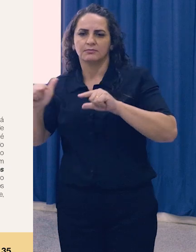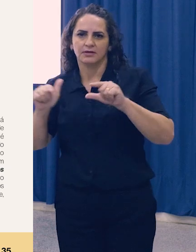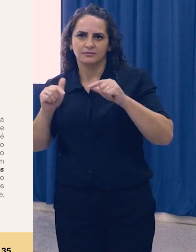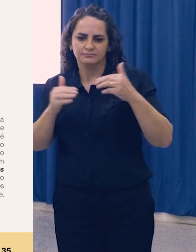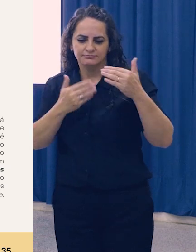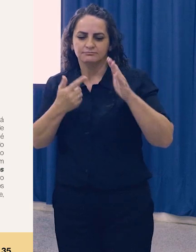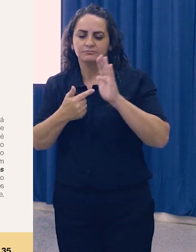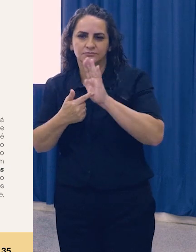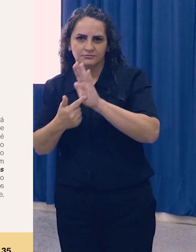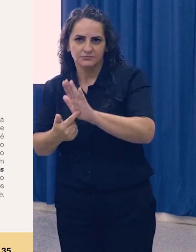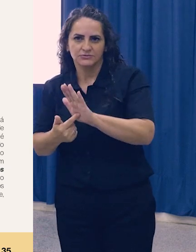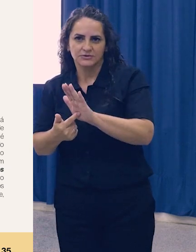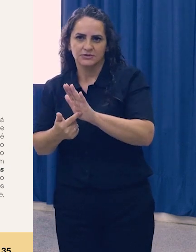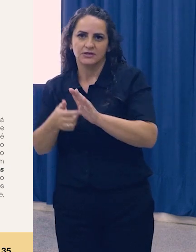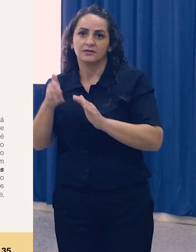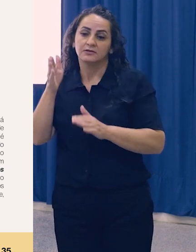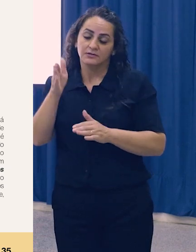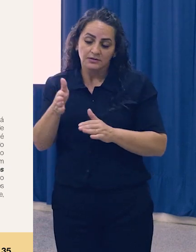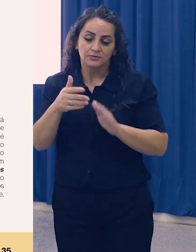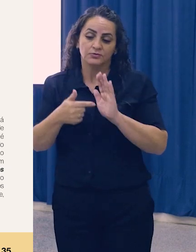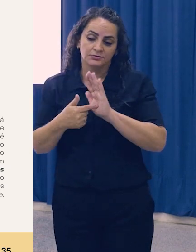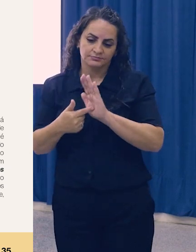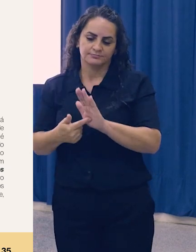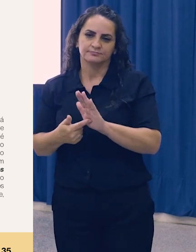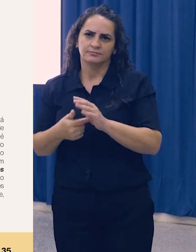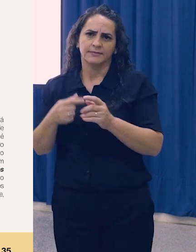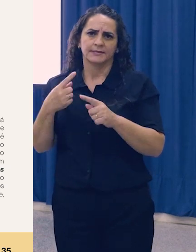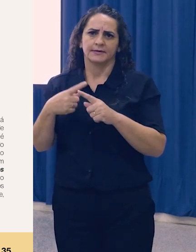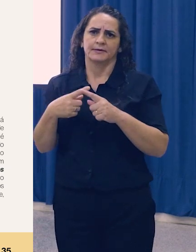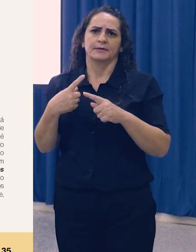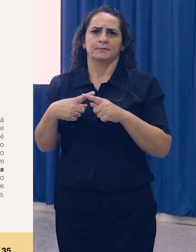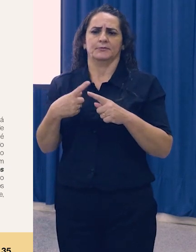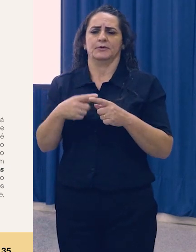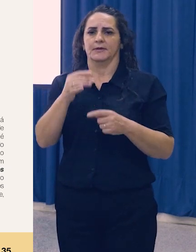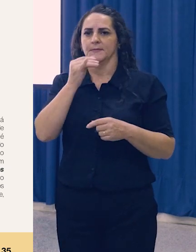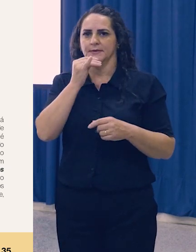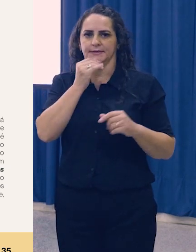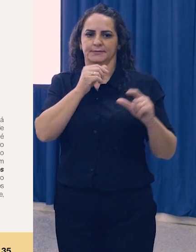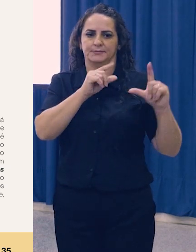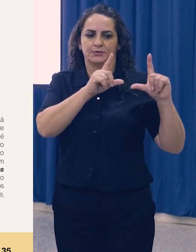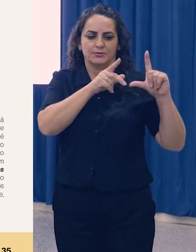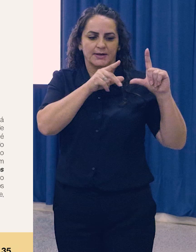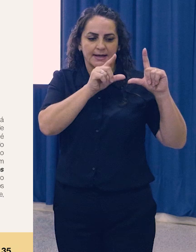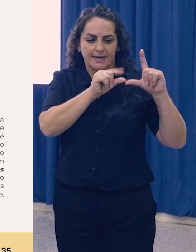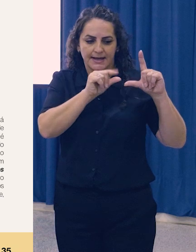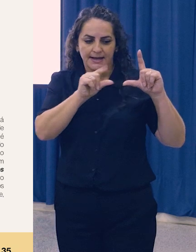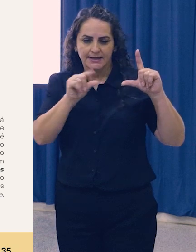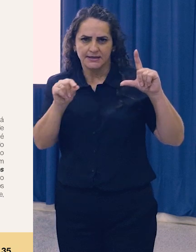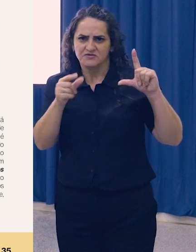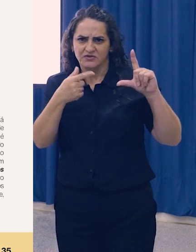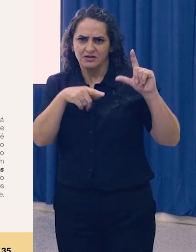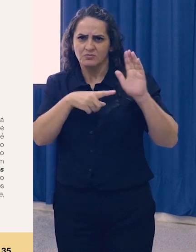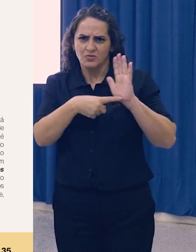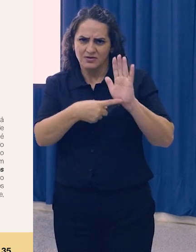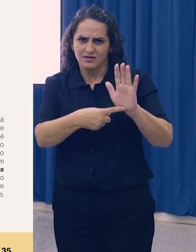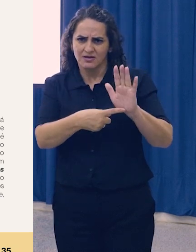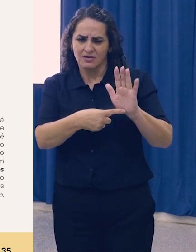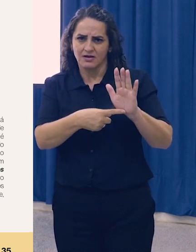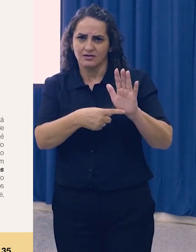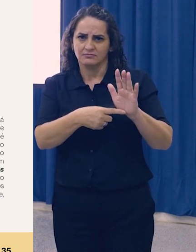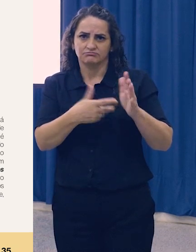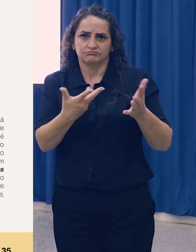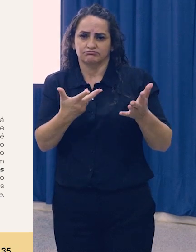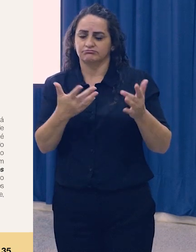Também não pode prometer que vai postar na Netflix, sendo que você não tá num nível que tenha um contato de alguém da Netflix, por exemplo.